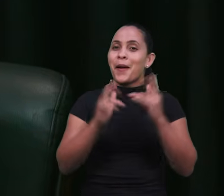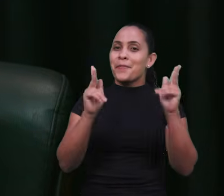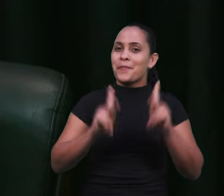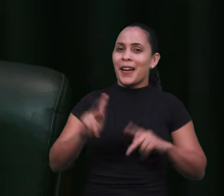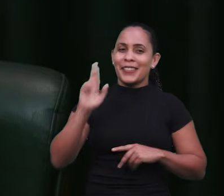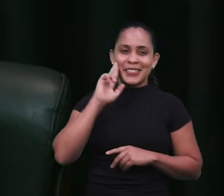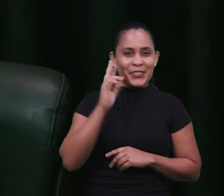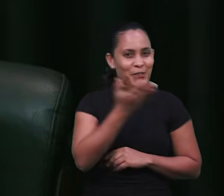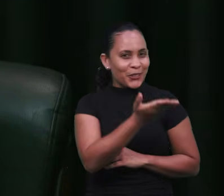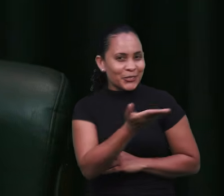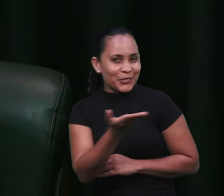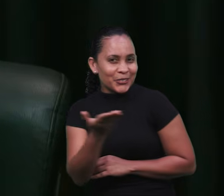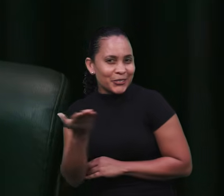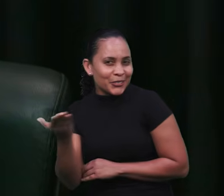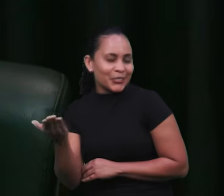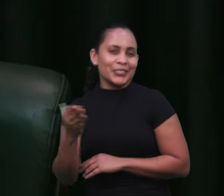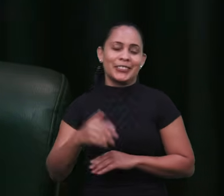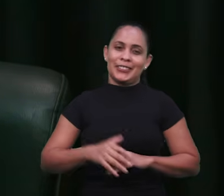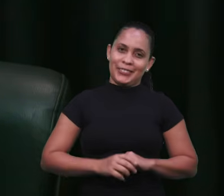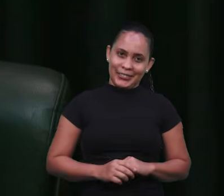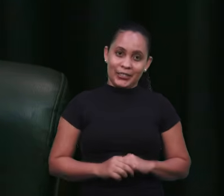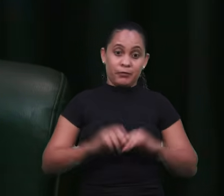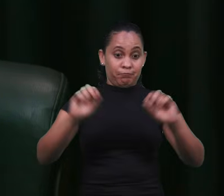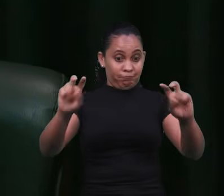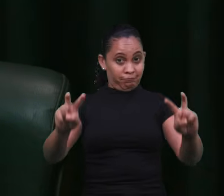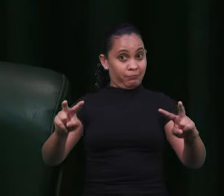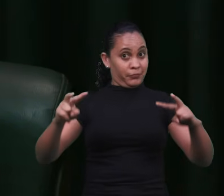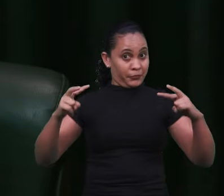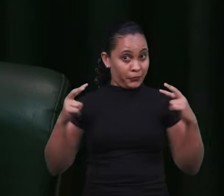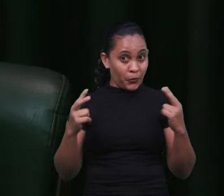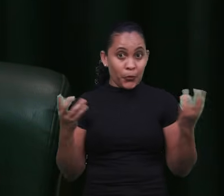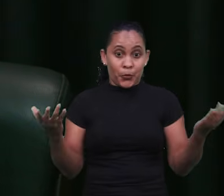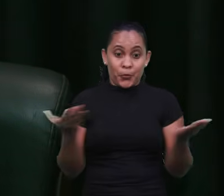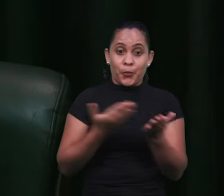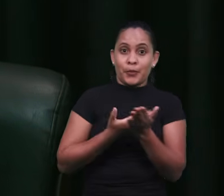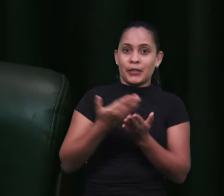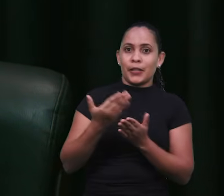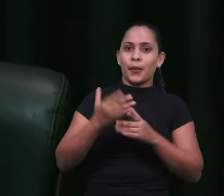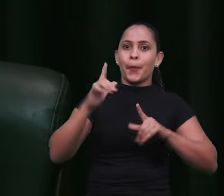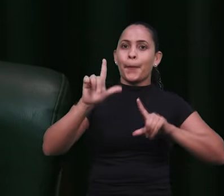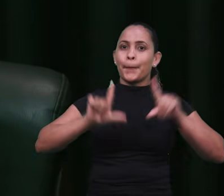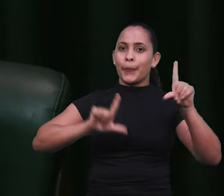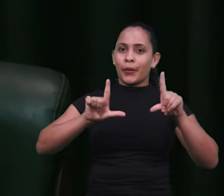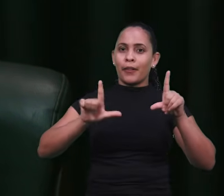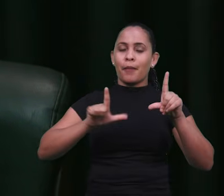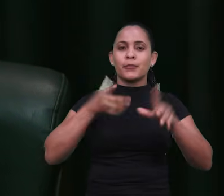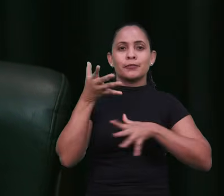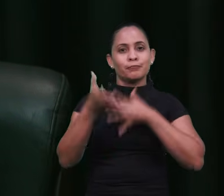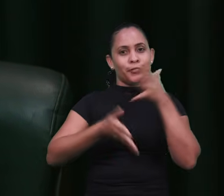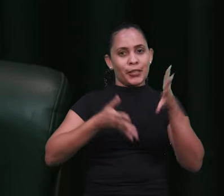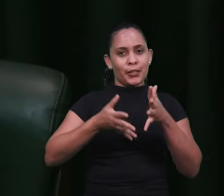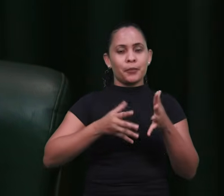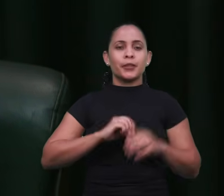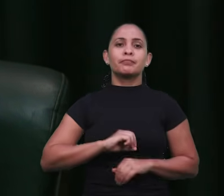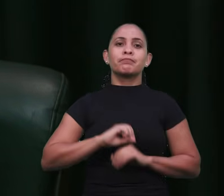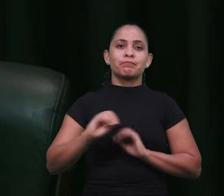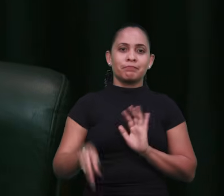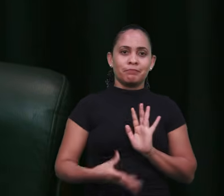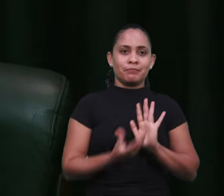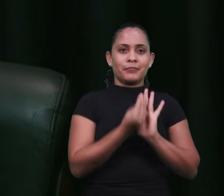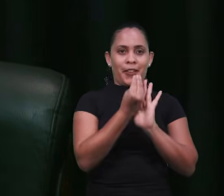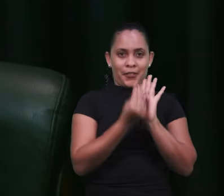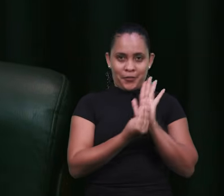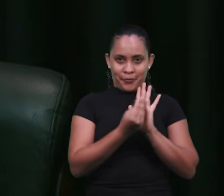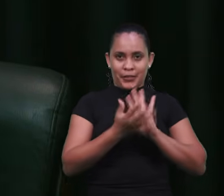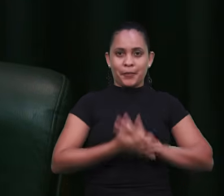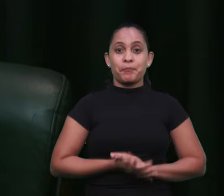A paz do Senhor, meus queridos, a paz do Senhor a todos que estão nos assistindo. Está começando mais um programa de Libras, Sinais de Vida. E